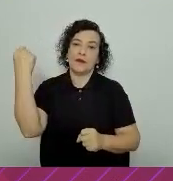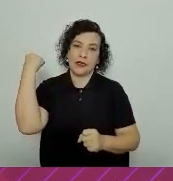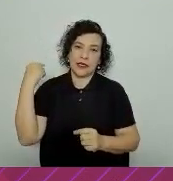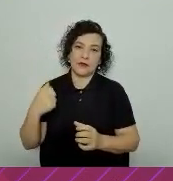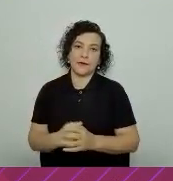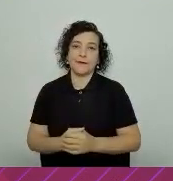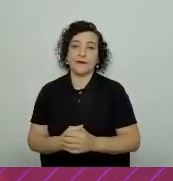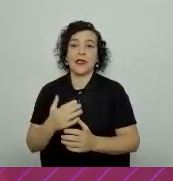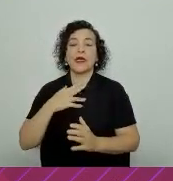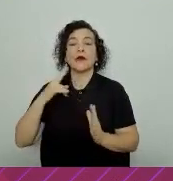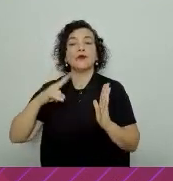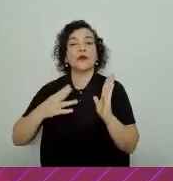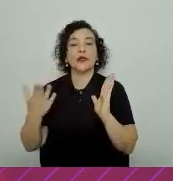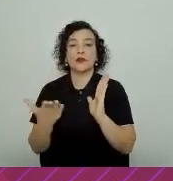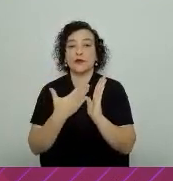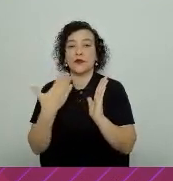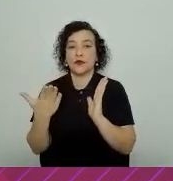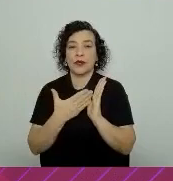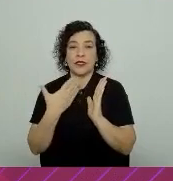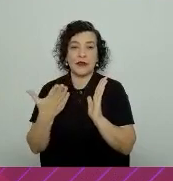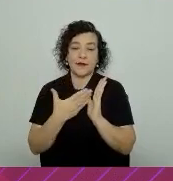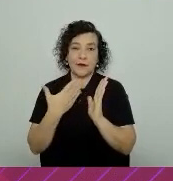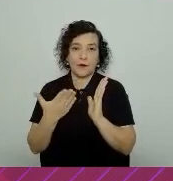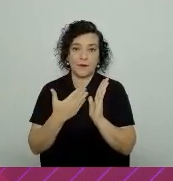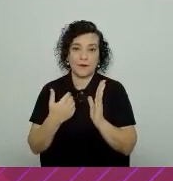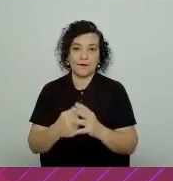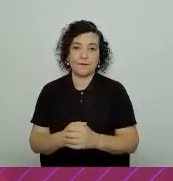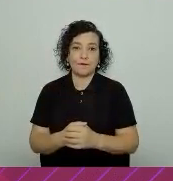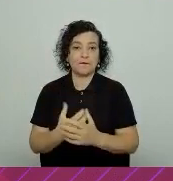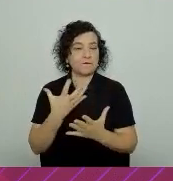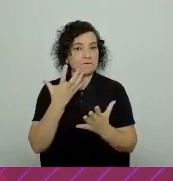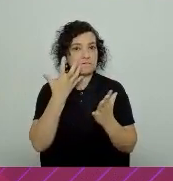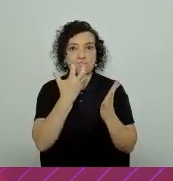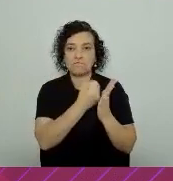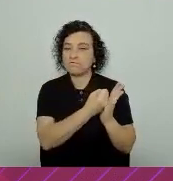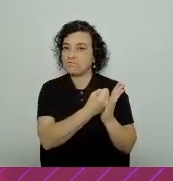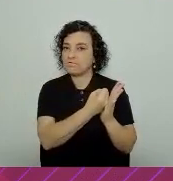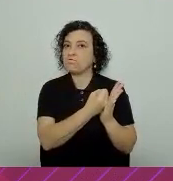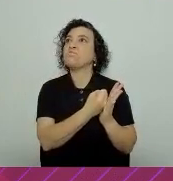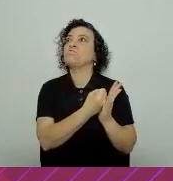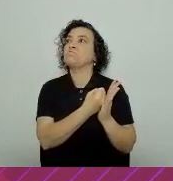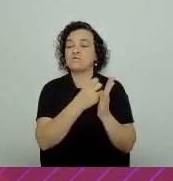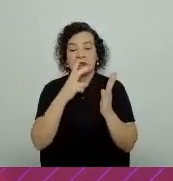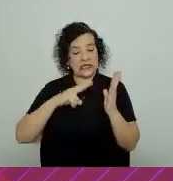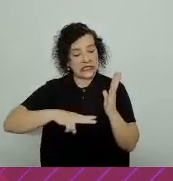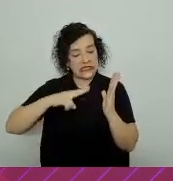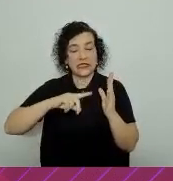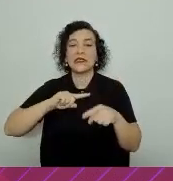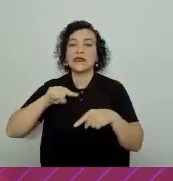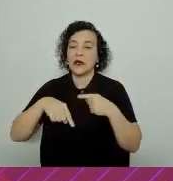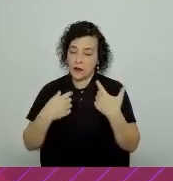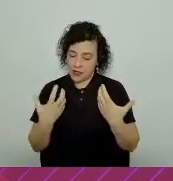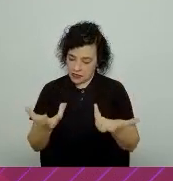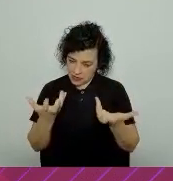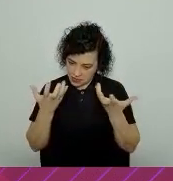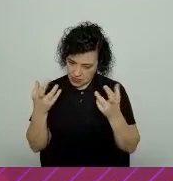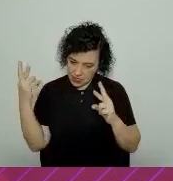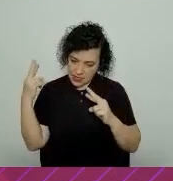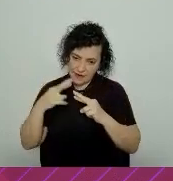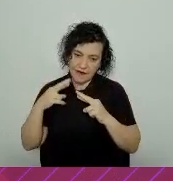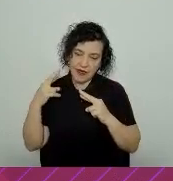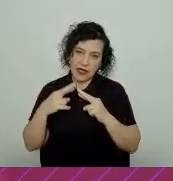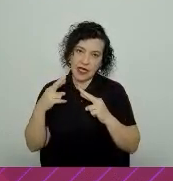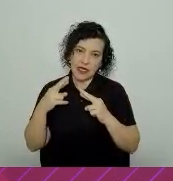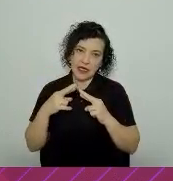eu tô lendo esse livro aqui gente que eu me prendi para ler depois se quiserem referência é